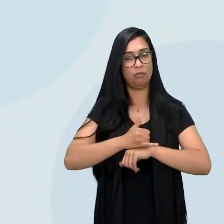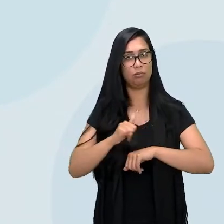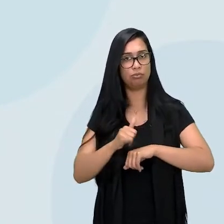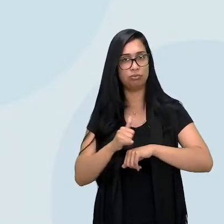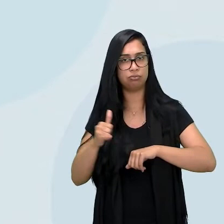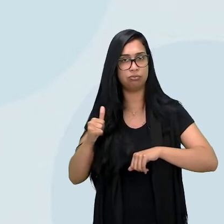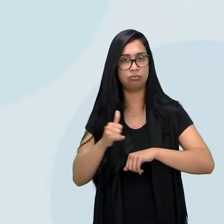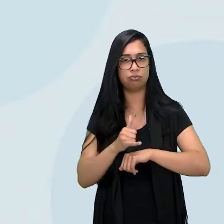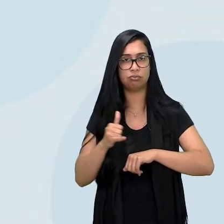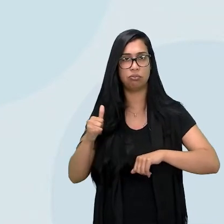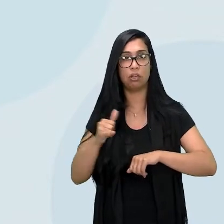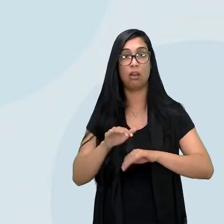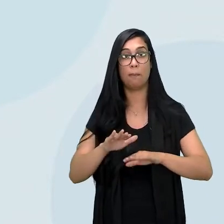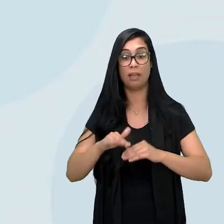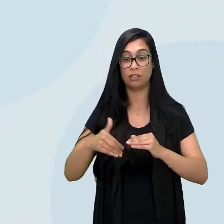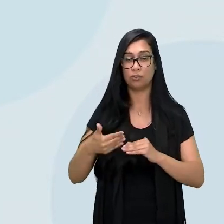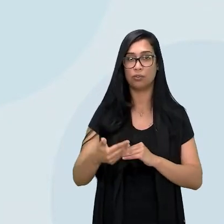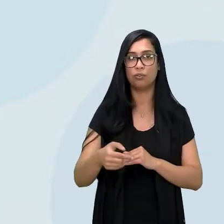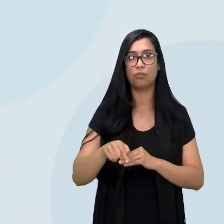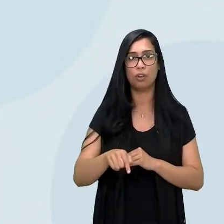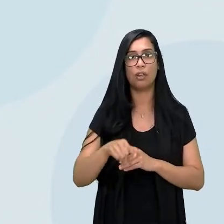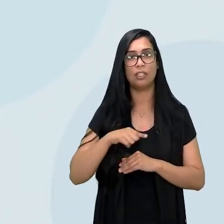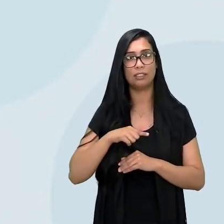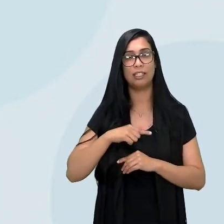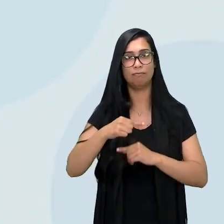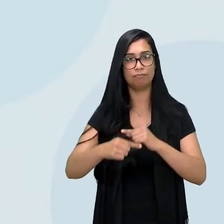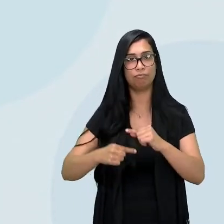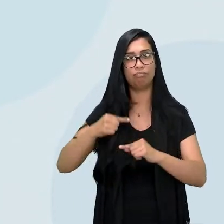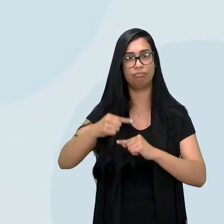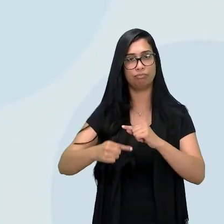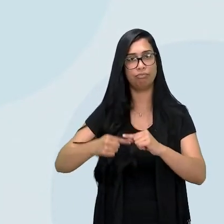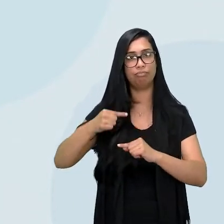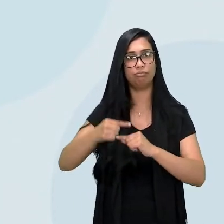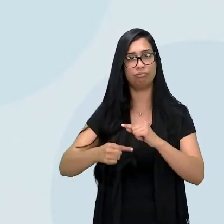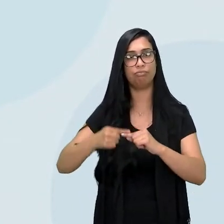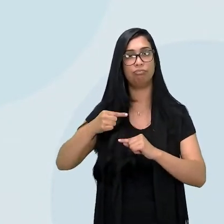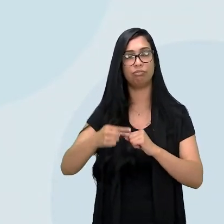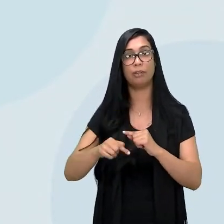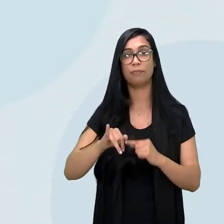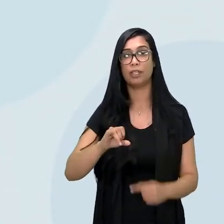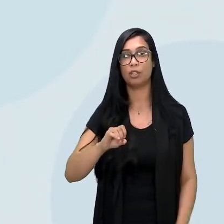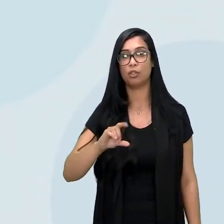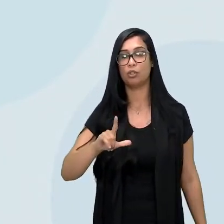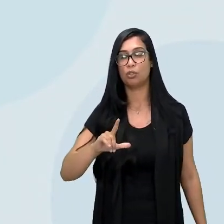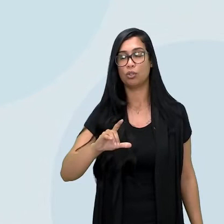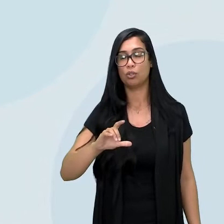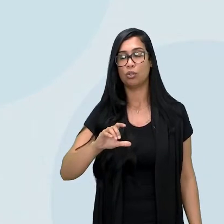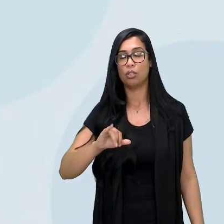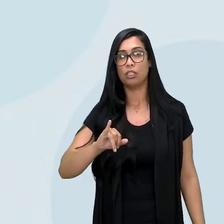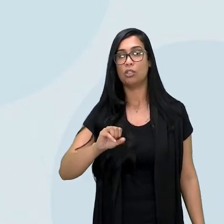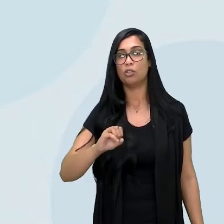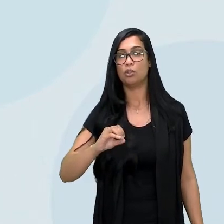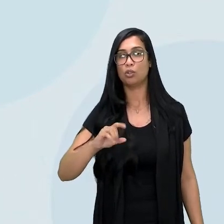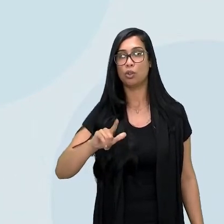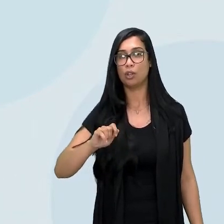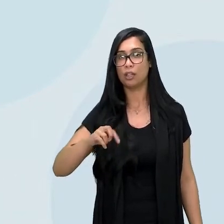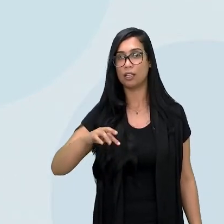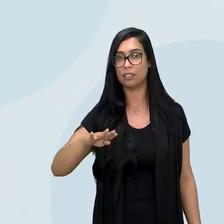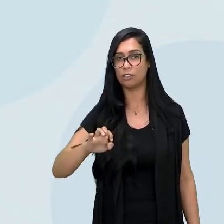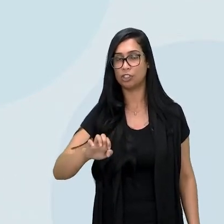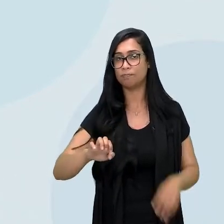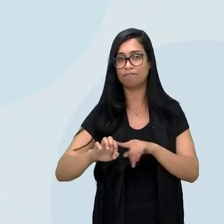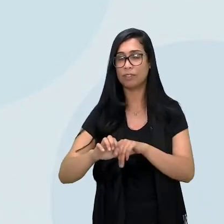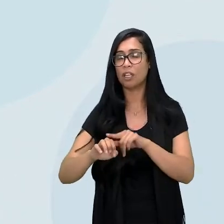parte de fora é por um isolante, né? O que é o isolante? É aquele material que dificulta a passagem da